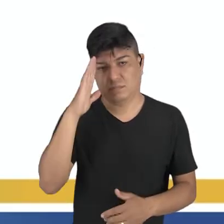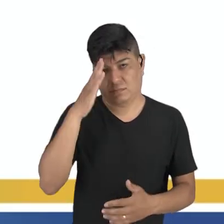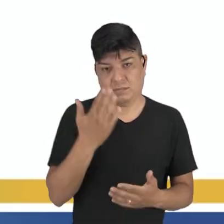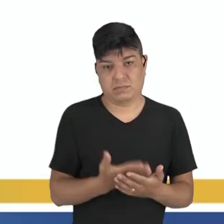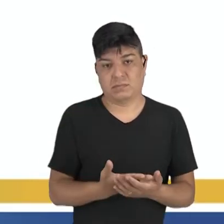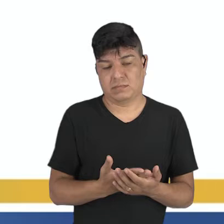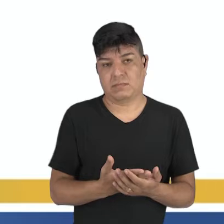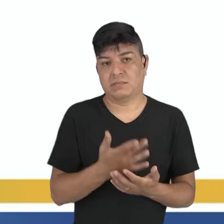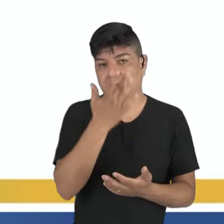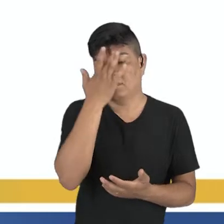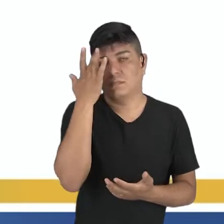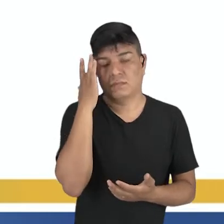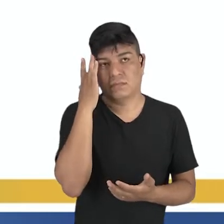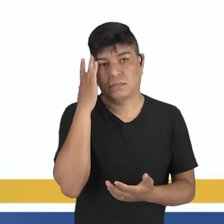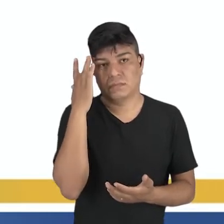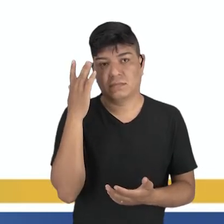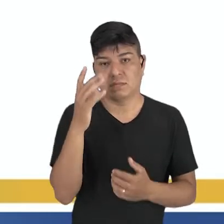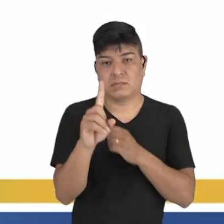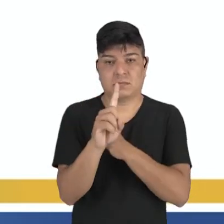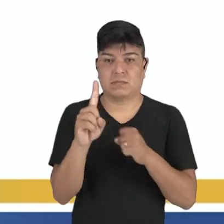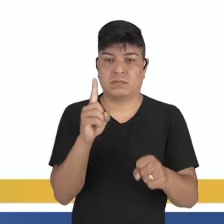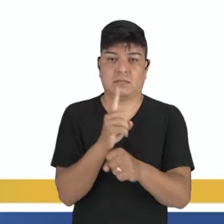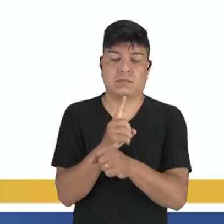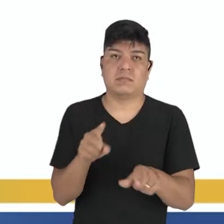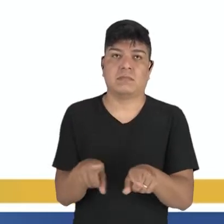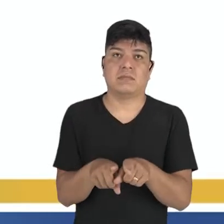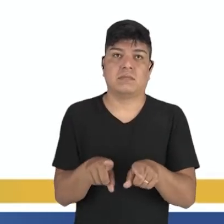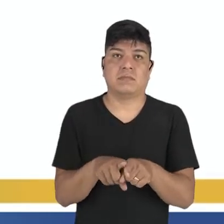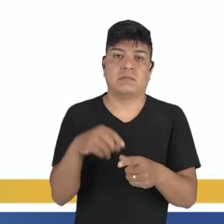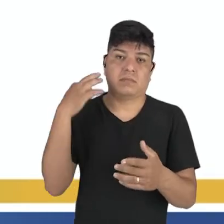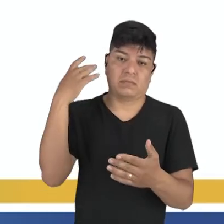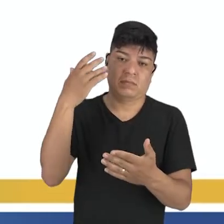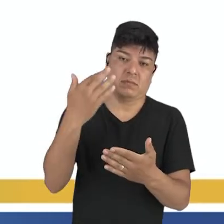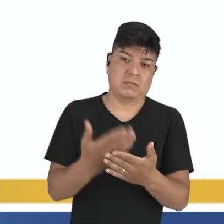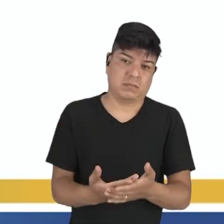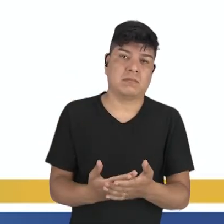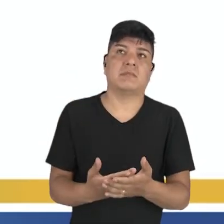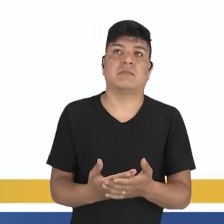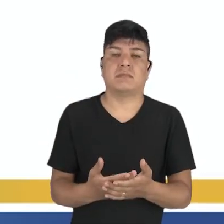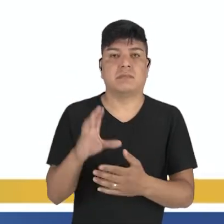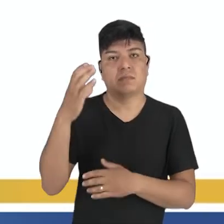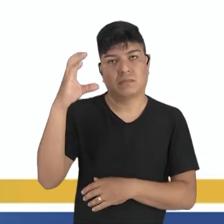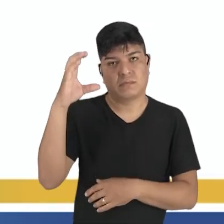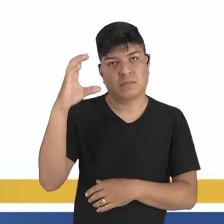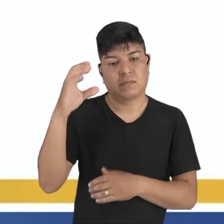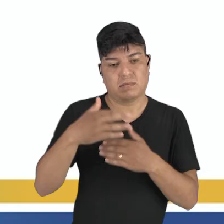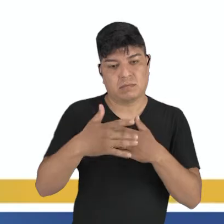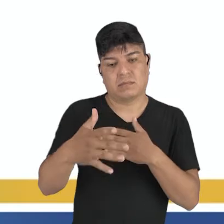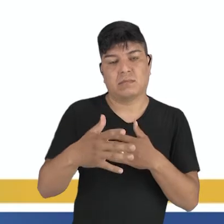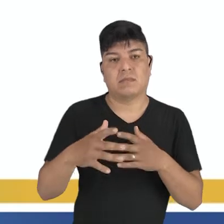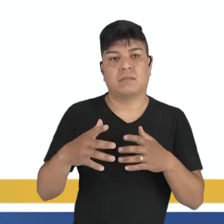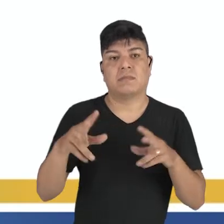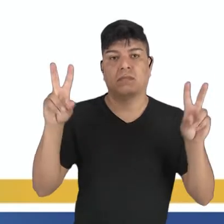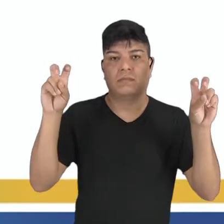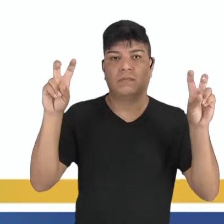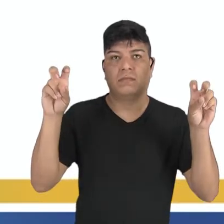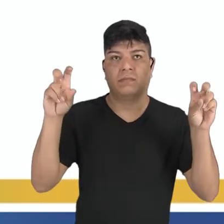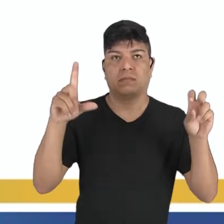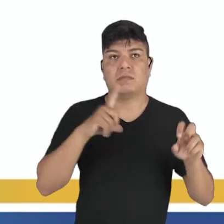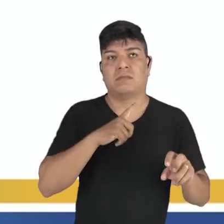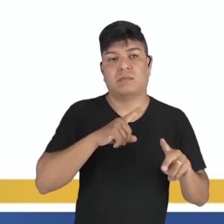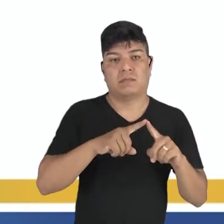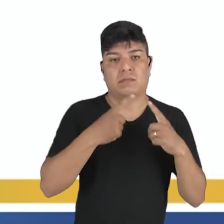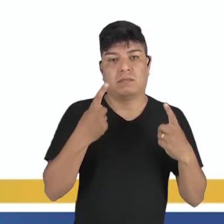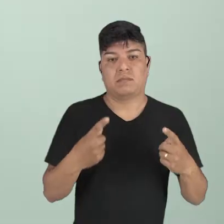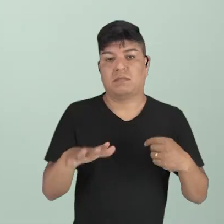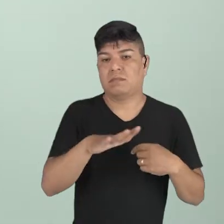acreditado por muitas pessoas da nossa sociedade, tá? Então, até agora eu falei das hipóteses científicas. A partir de agora eu vou falar daquelas que existem, mas